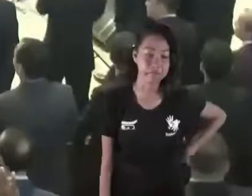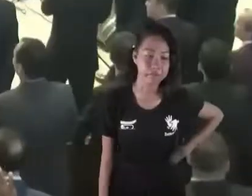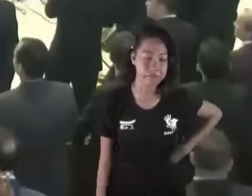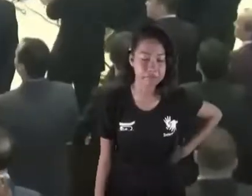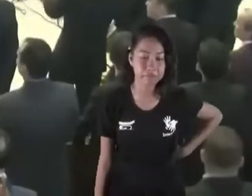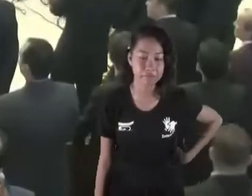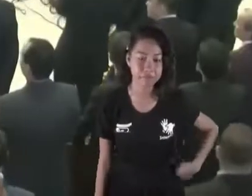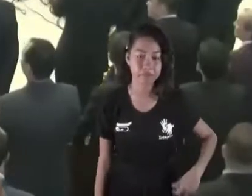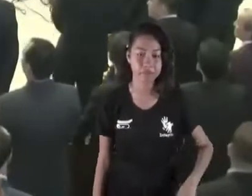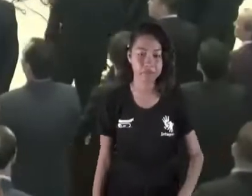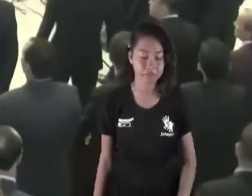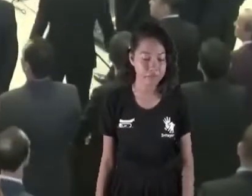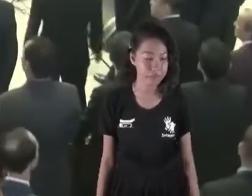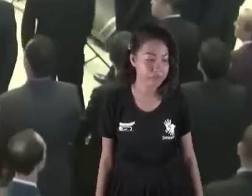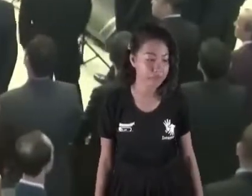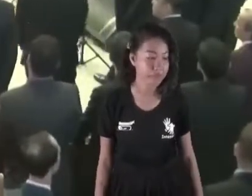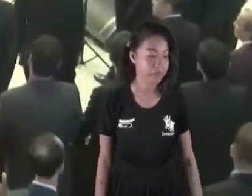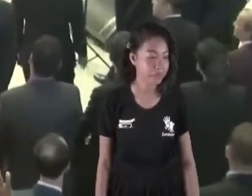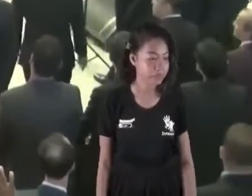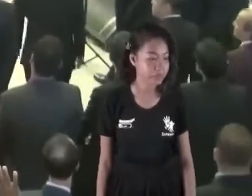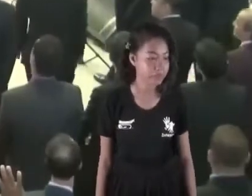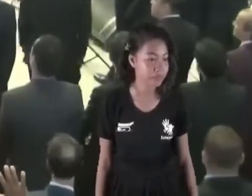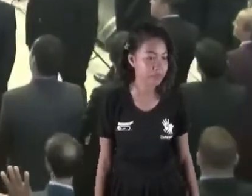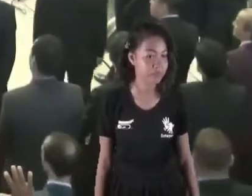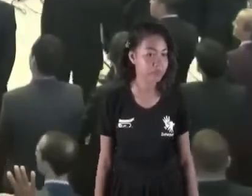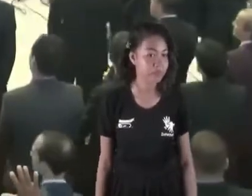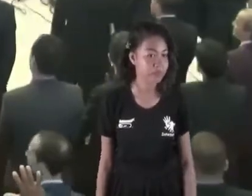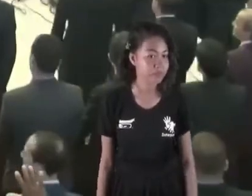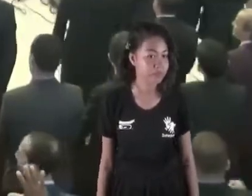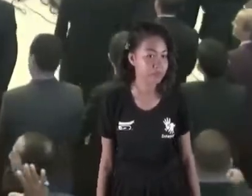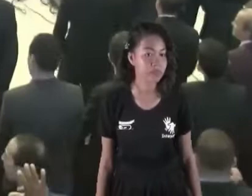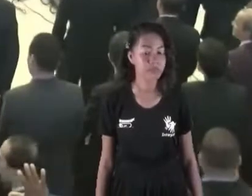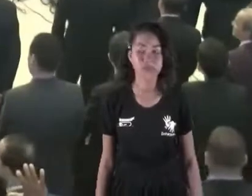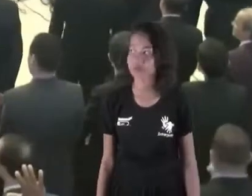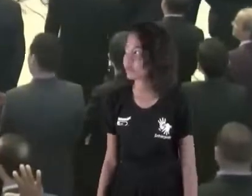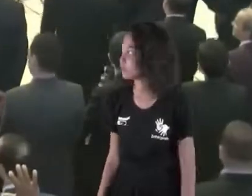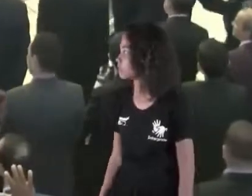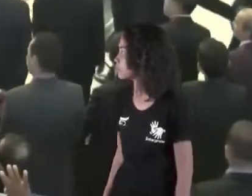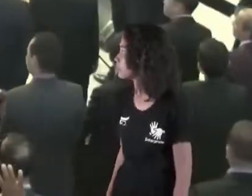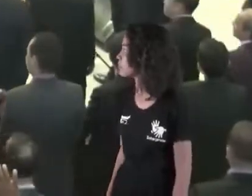Se isso não for amor,